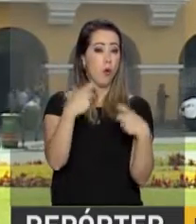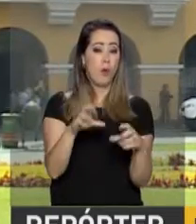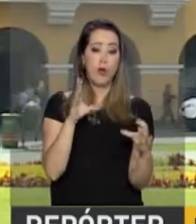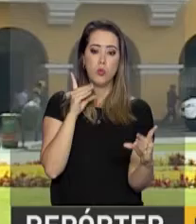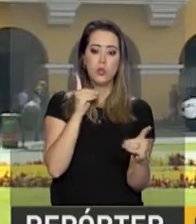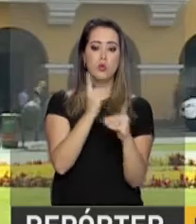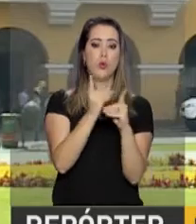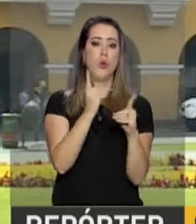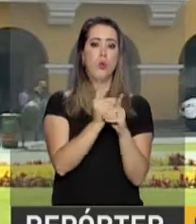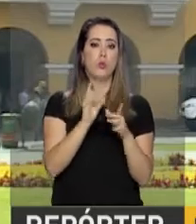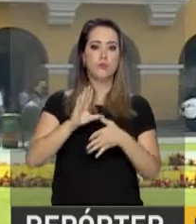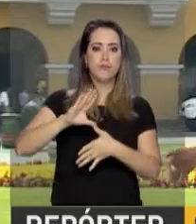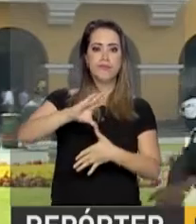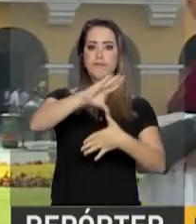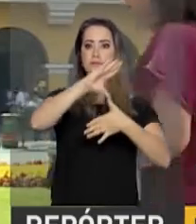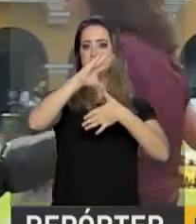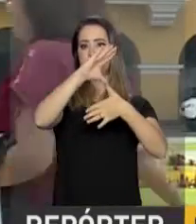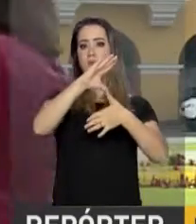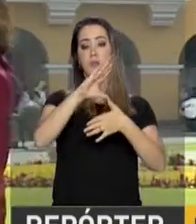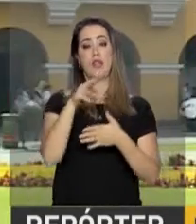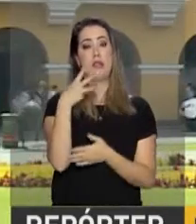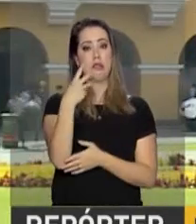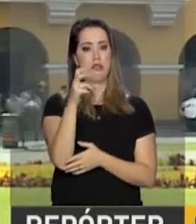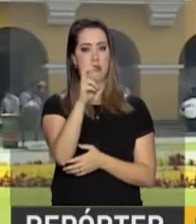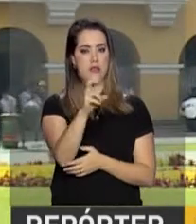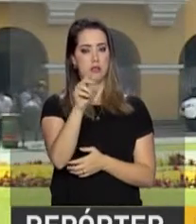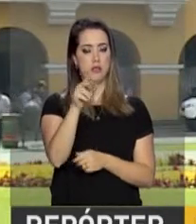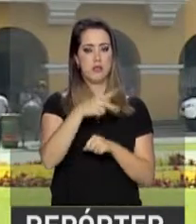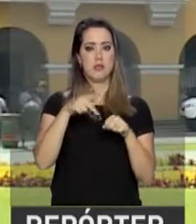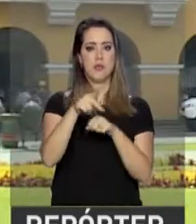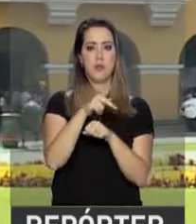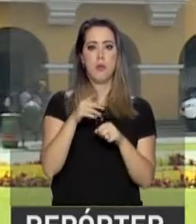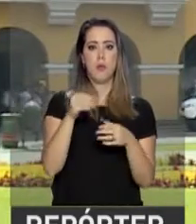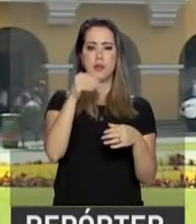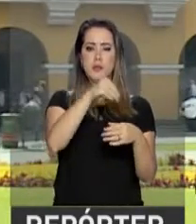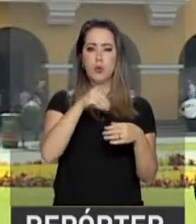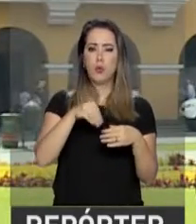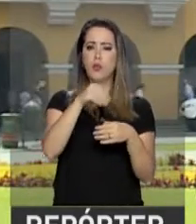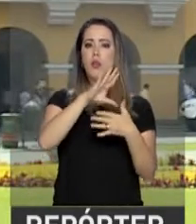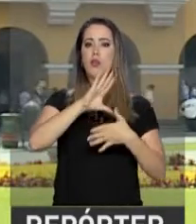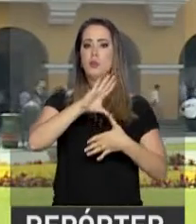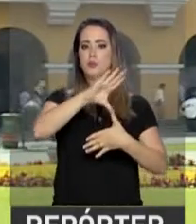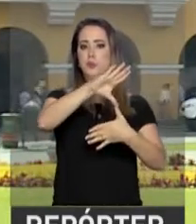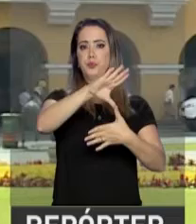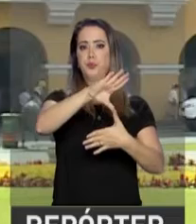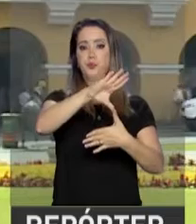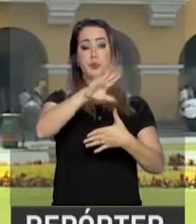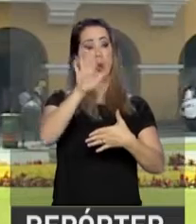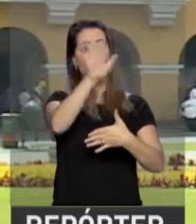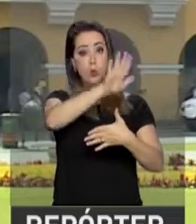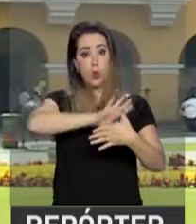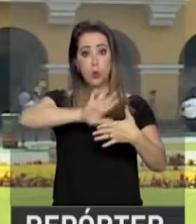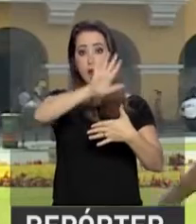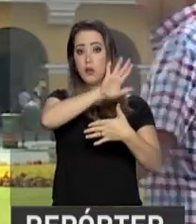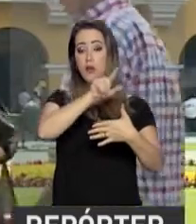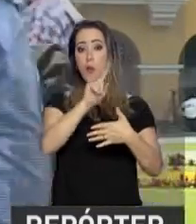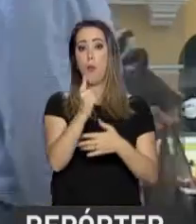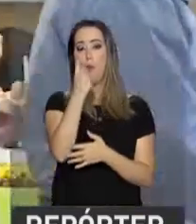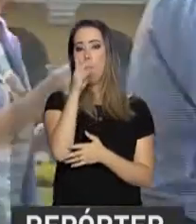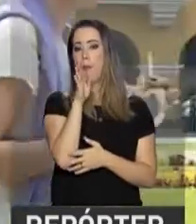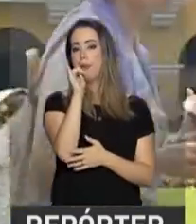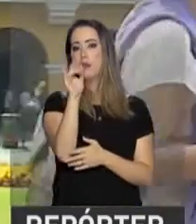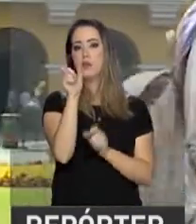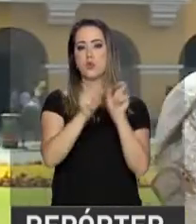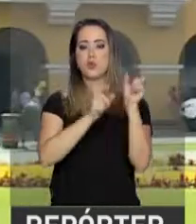ocidental 35 países fazem parte do continente americano são quase 1 bilhão de habitantes